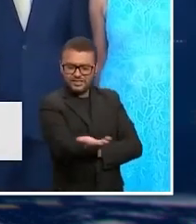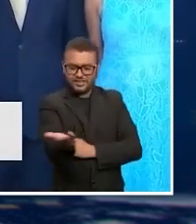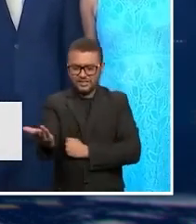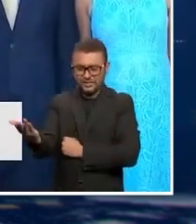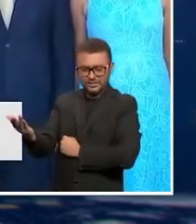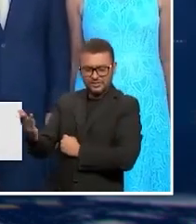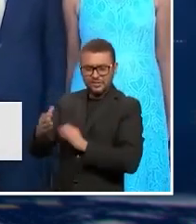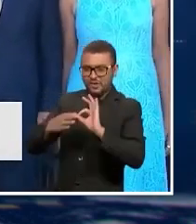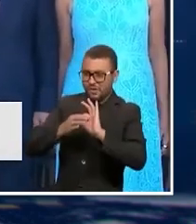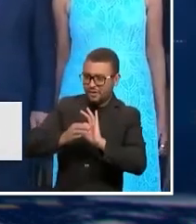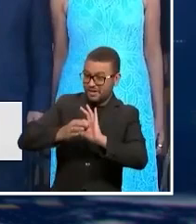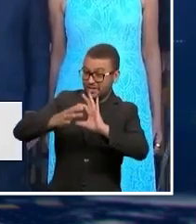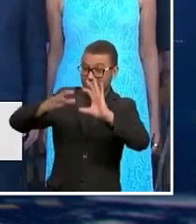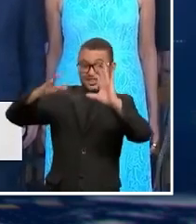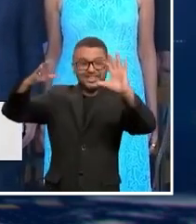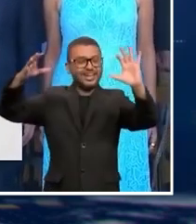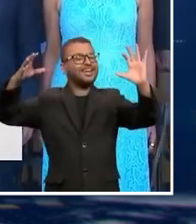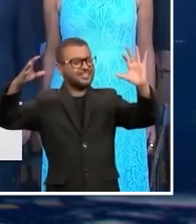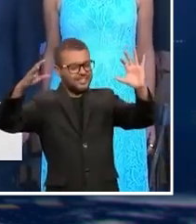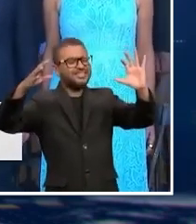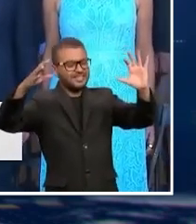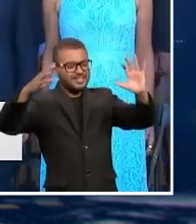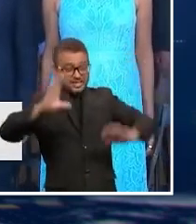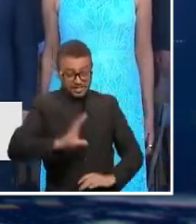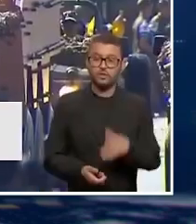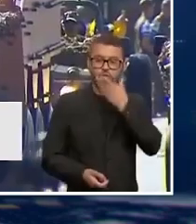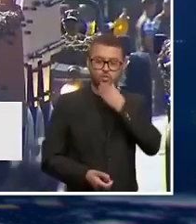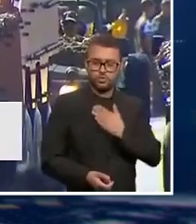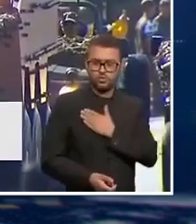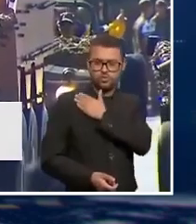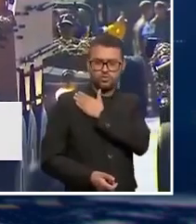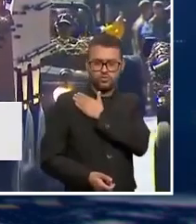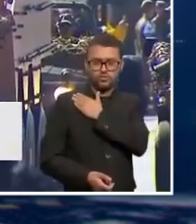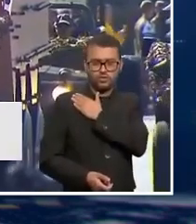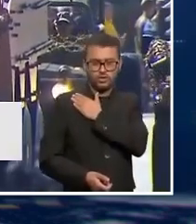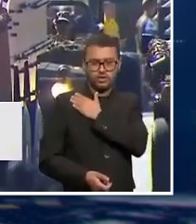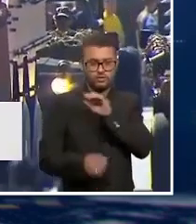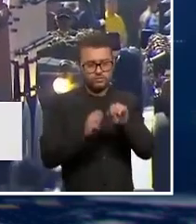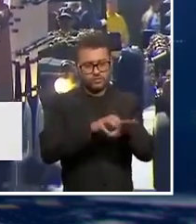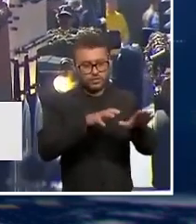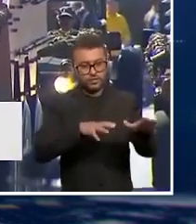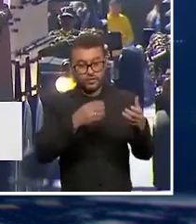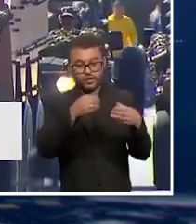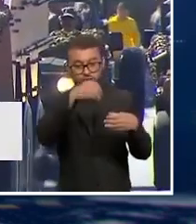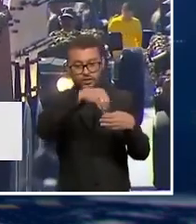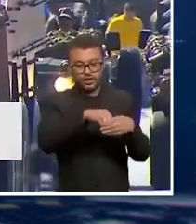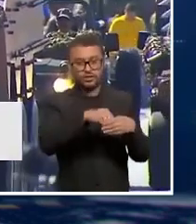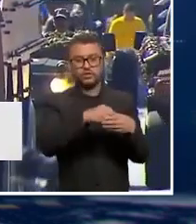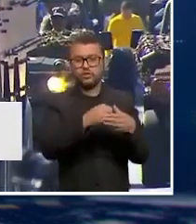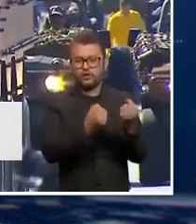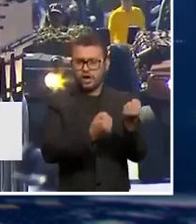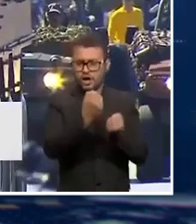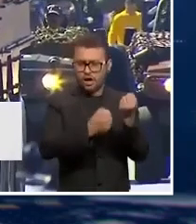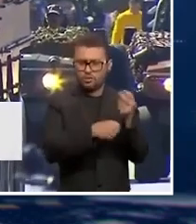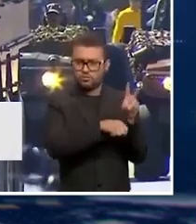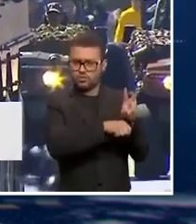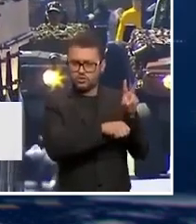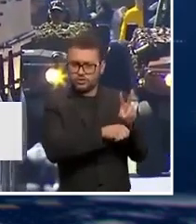segurança. Houve o aumento do número de segurança, inclusive em todo o desfile. Foi uma atitude,